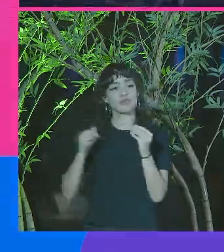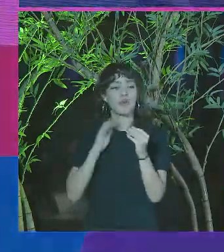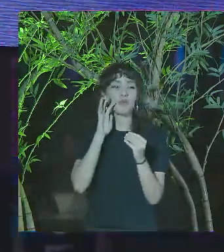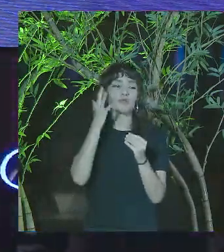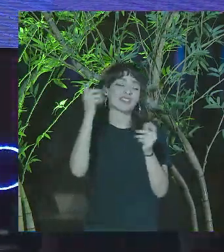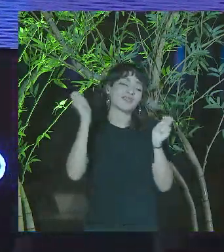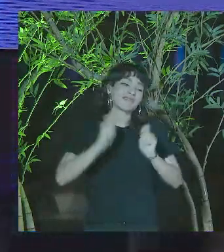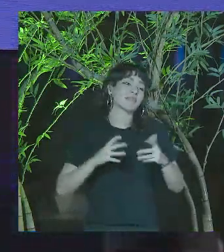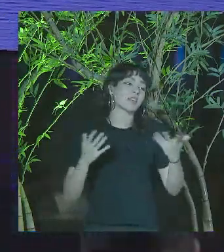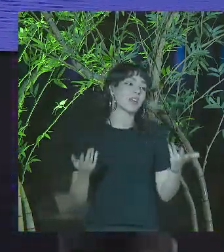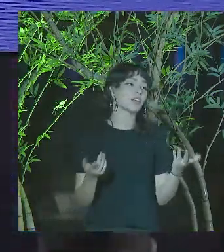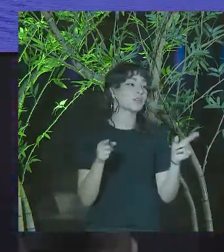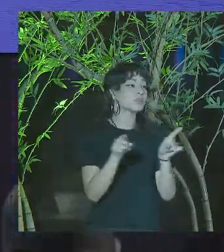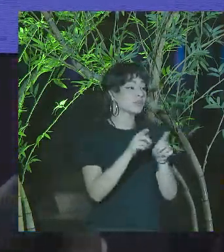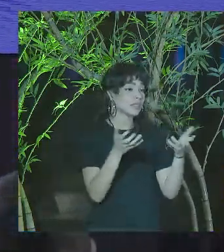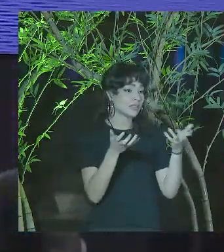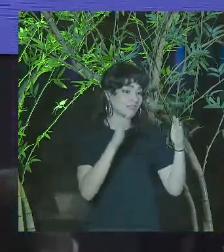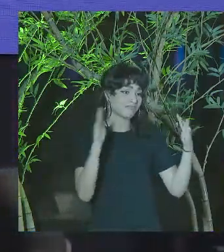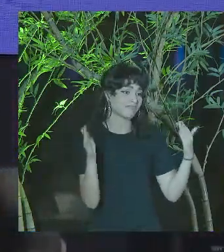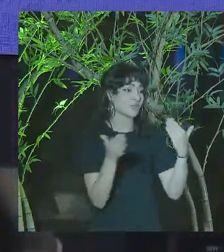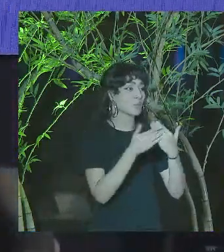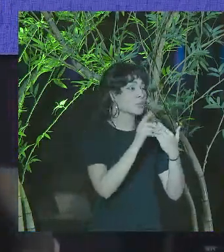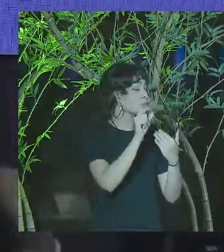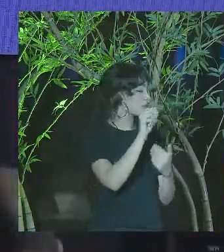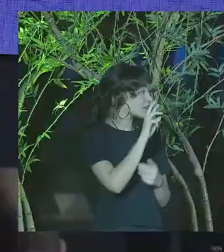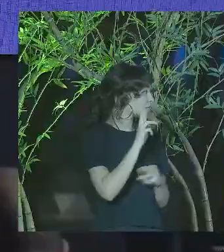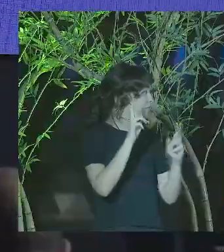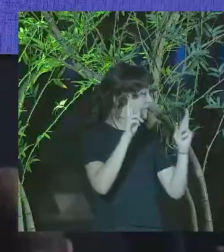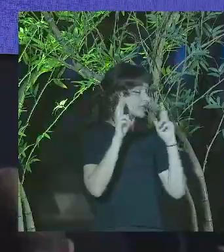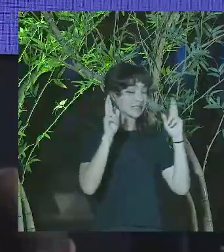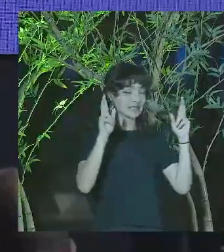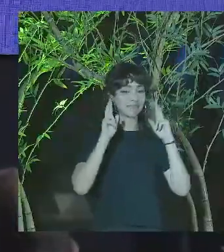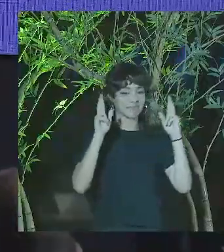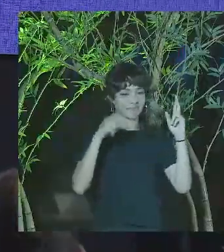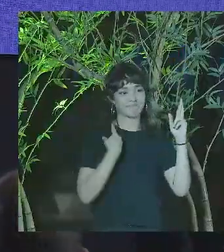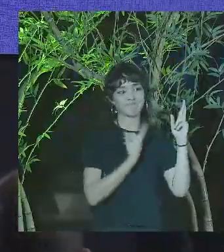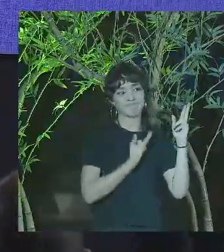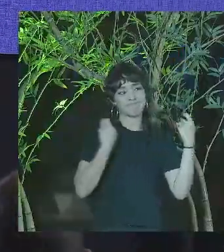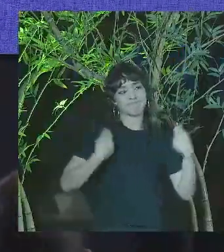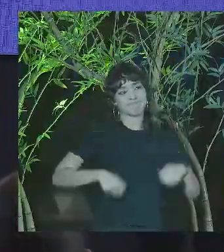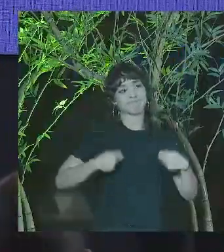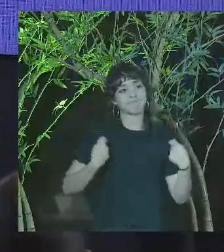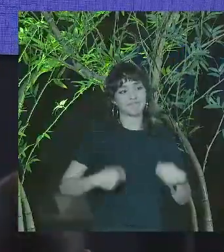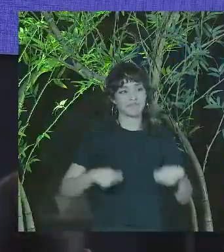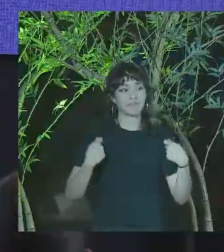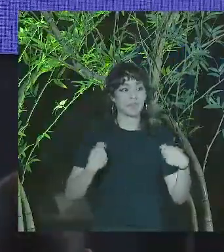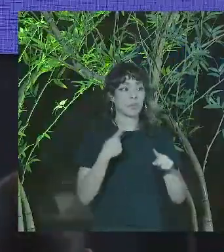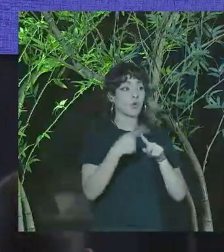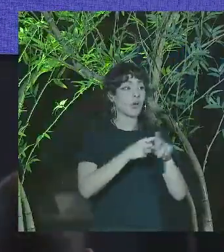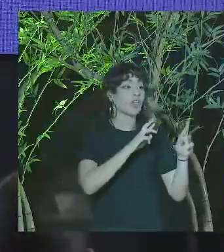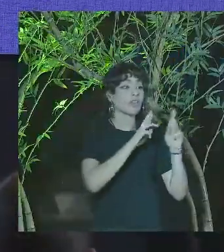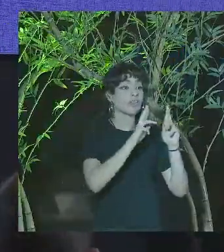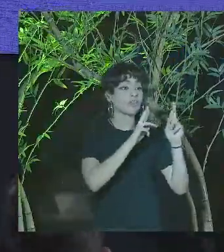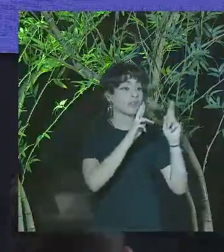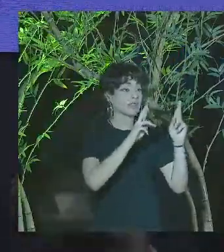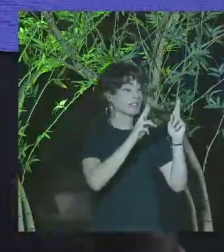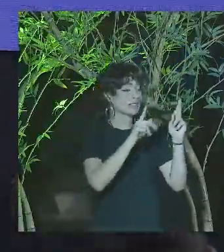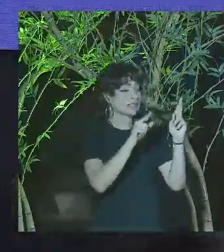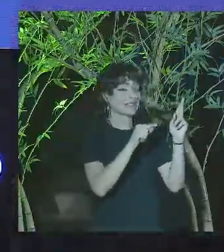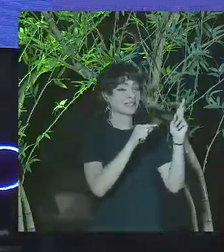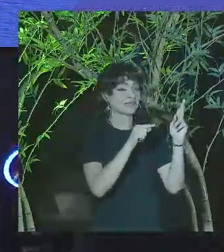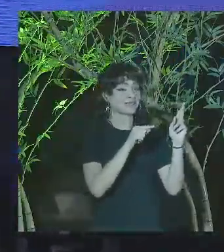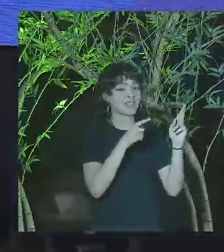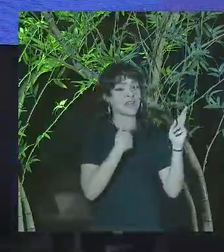quero fechar com esperança, que a gente está precisando. Porque a esperança, segundo Santo Agostinho, tem